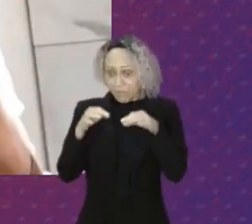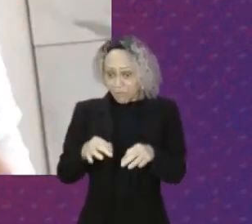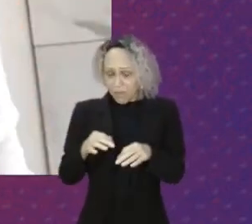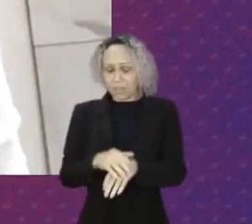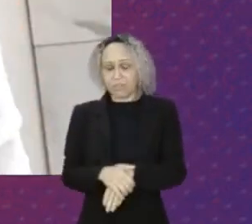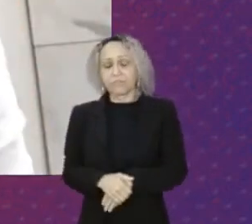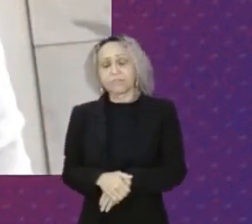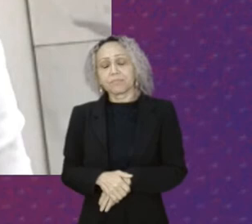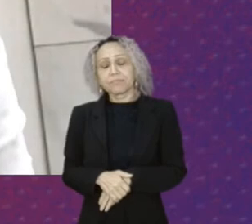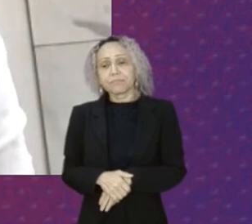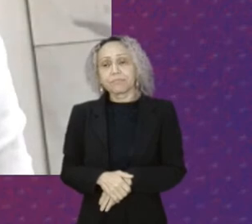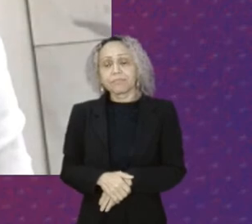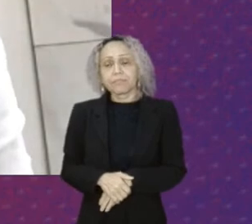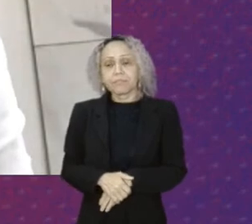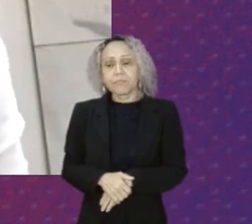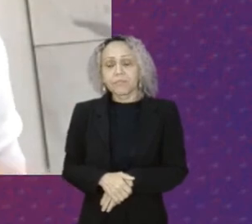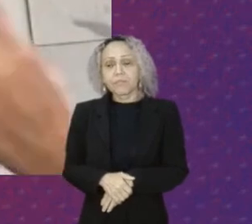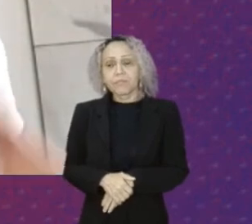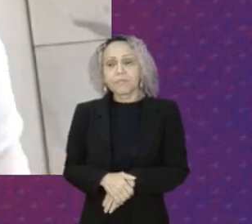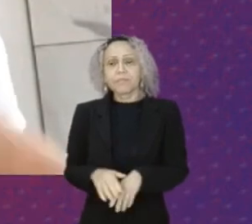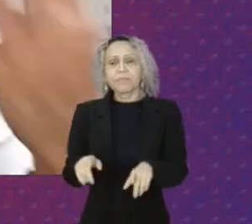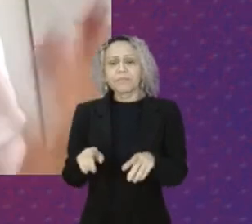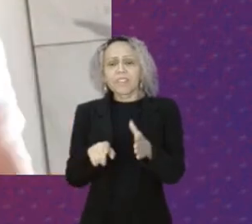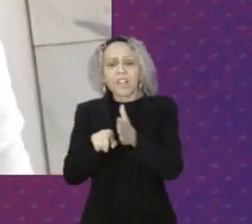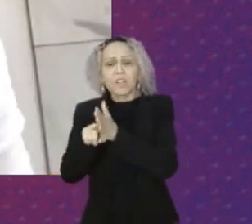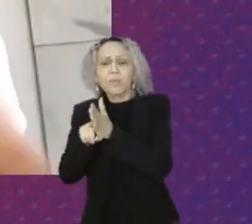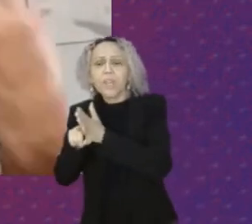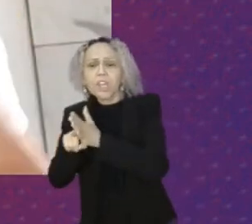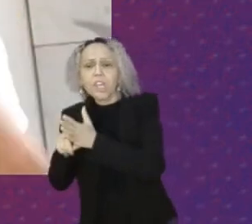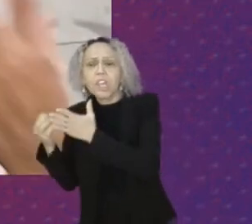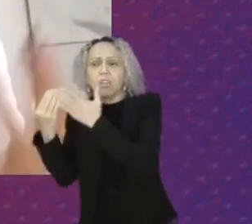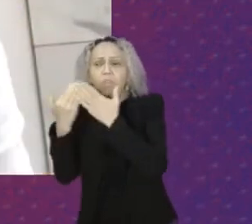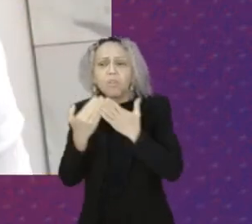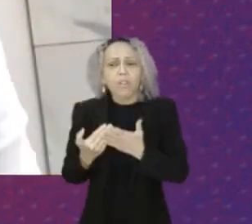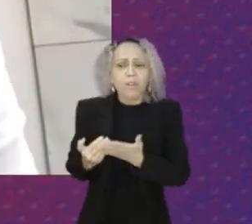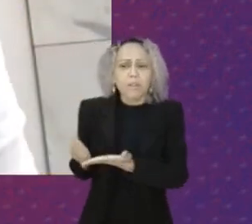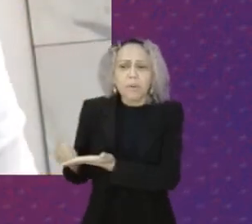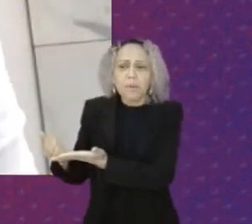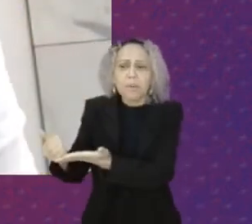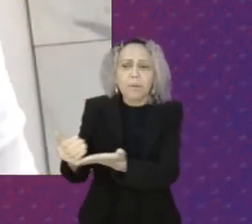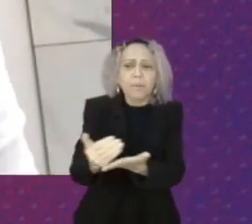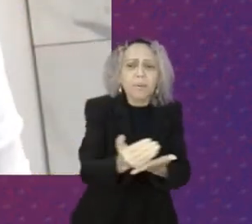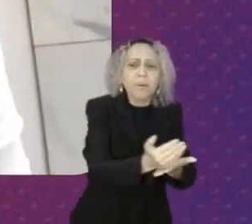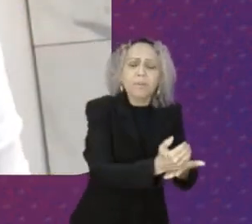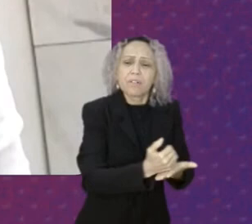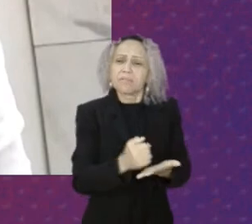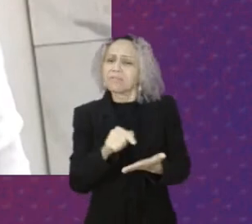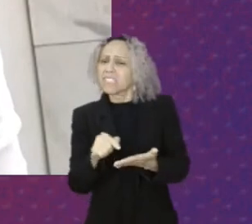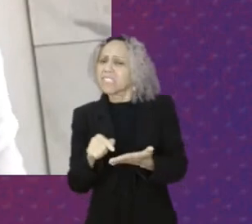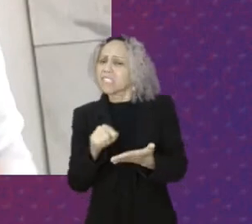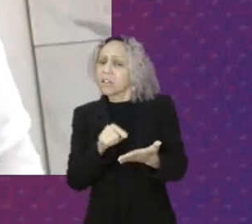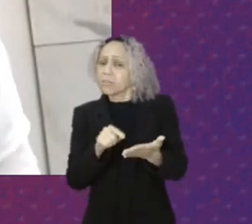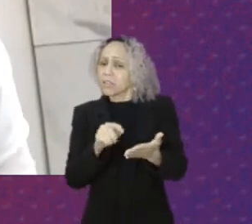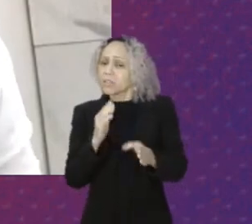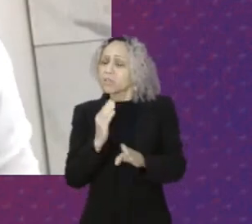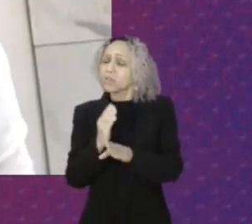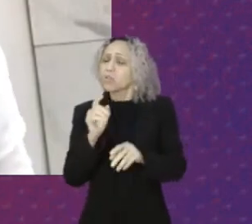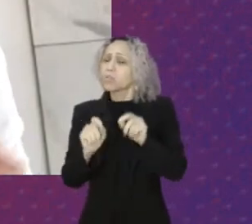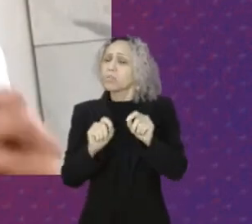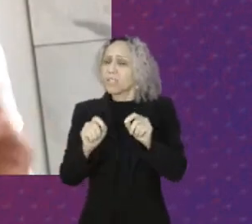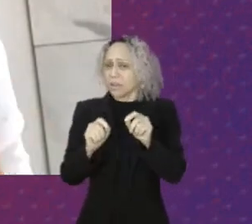vocês olhem, né, essas pesquisas, esse levantamento que tem sido feito sobre o que é violência política, como o